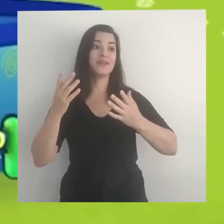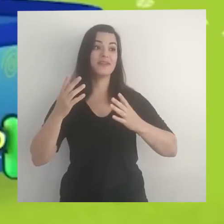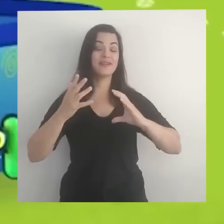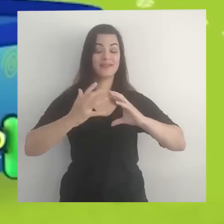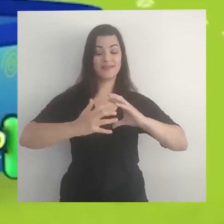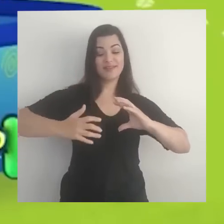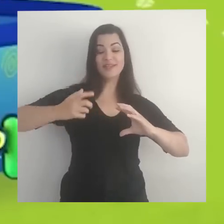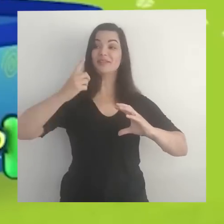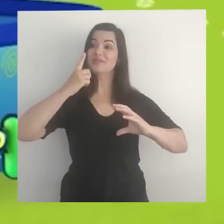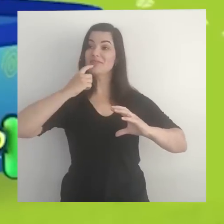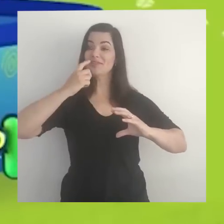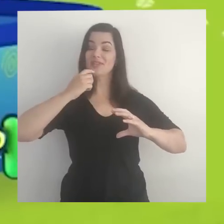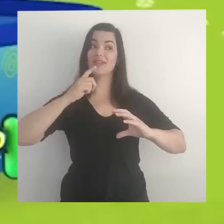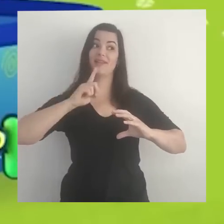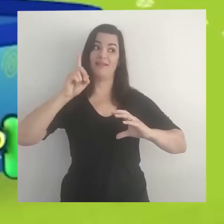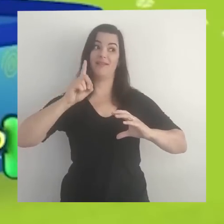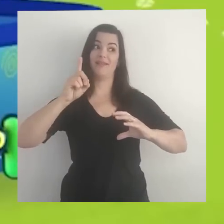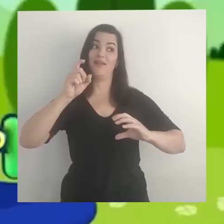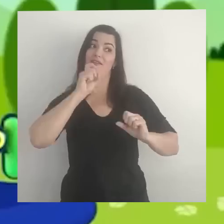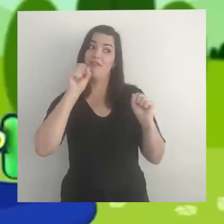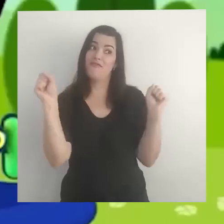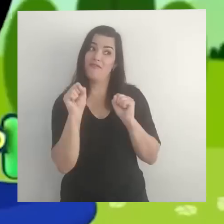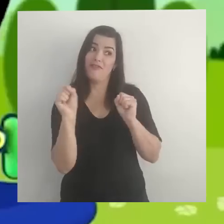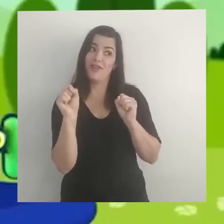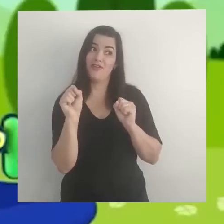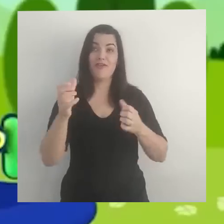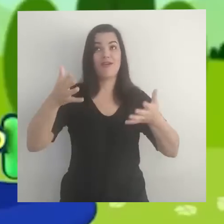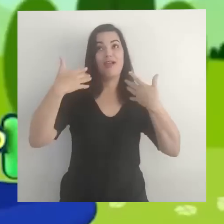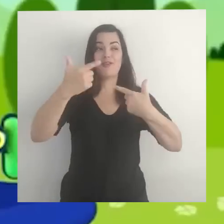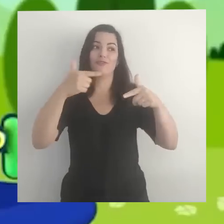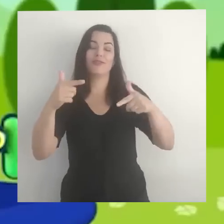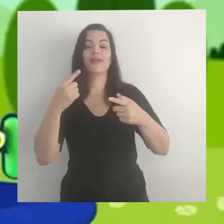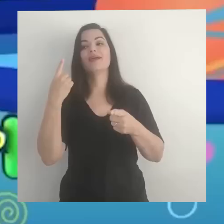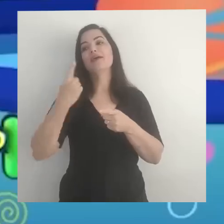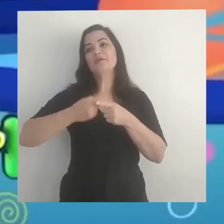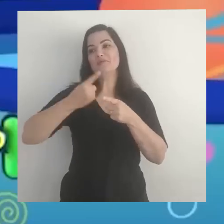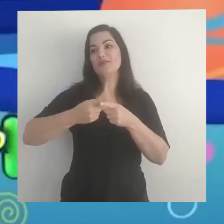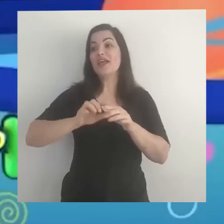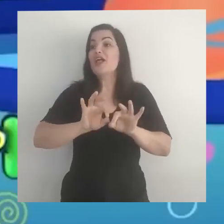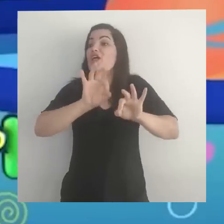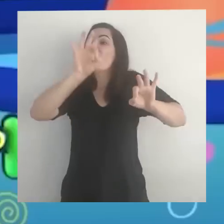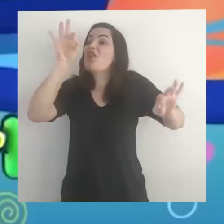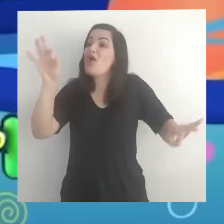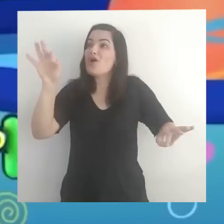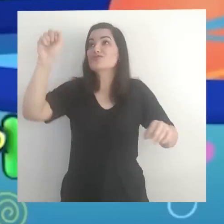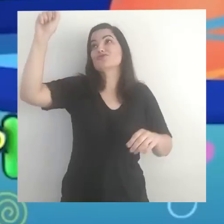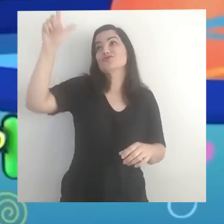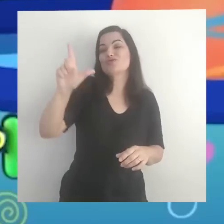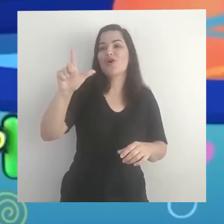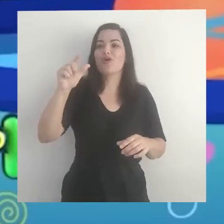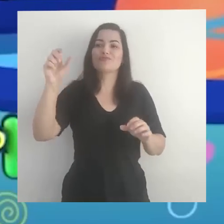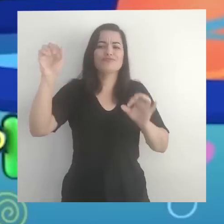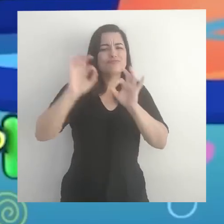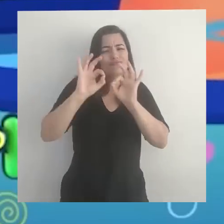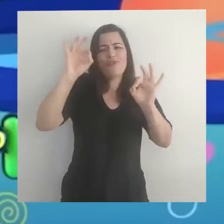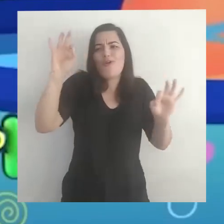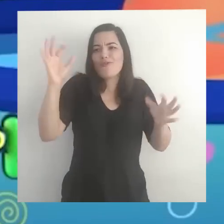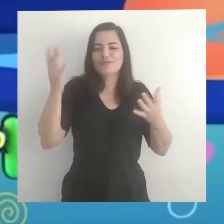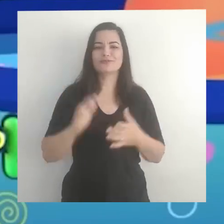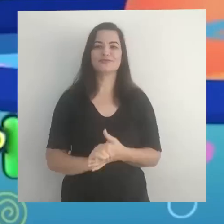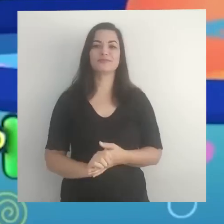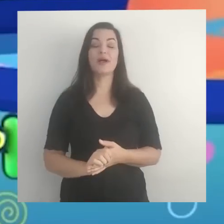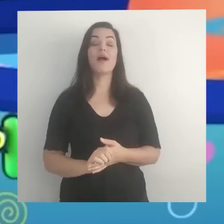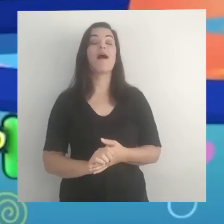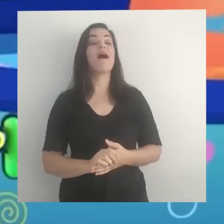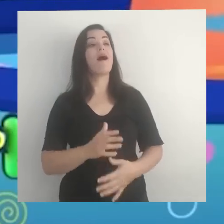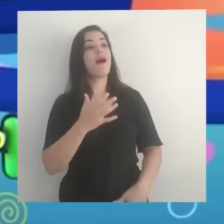não é tão quente. É que Marte fica mais distante do Sol. Ah! Será que